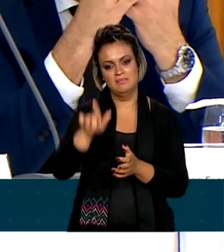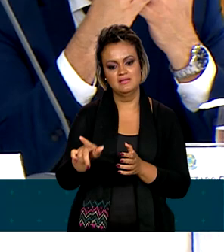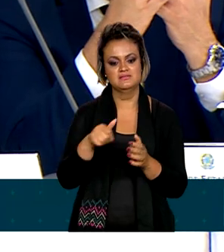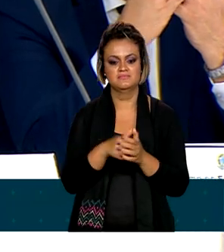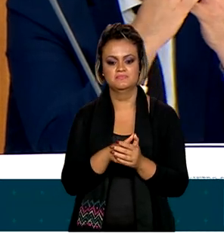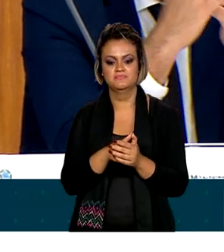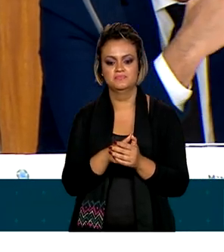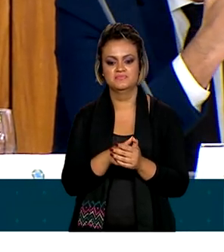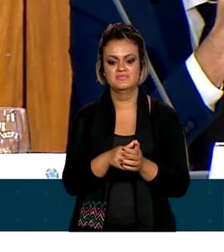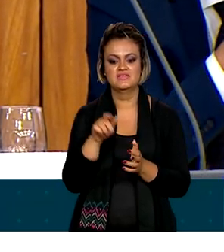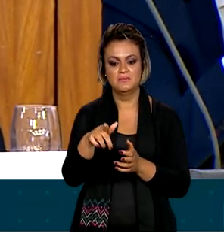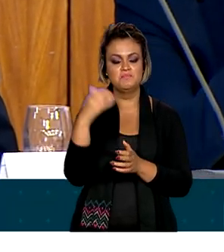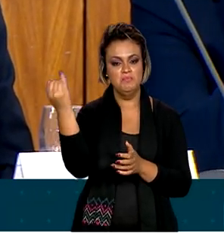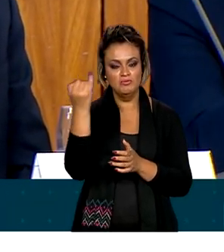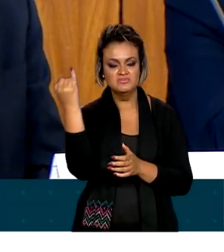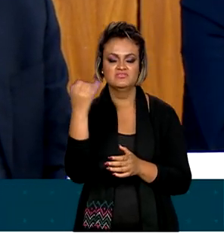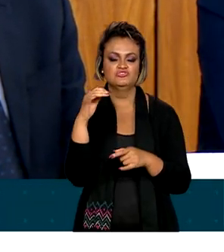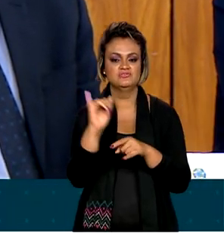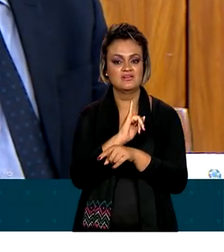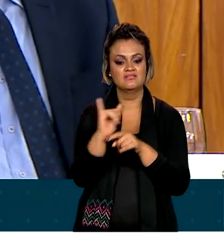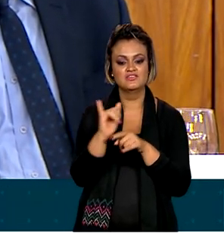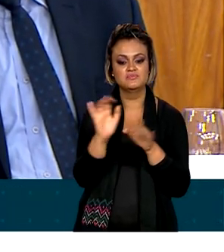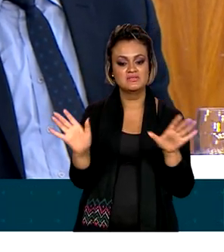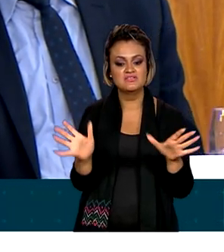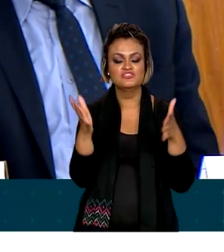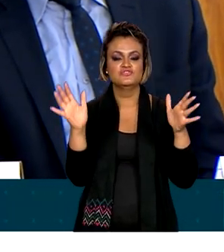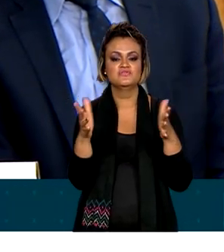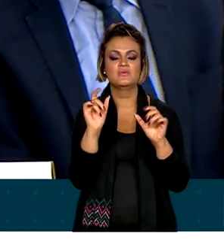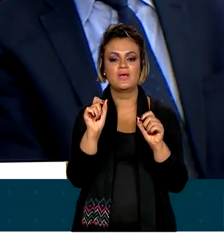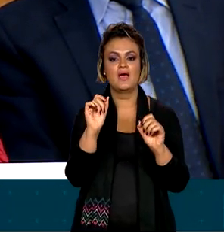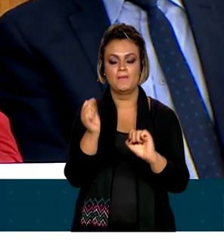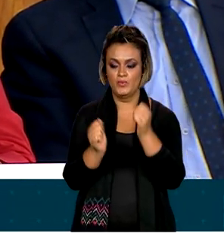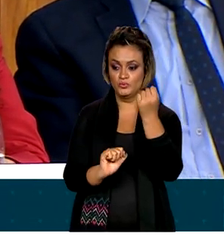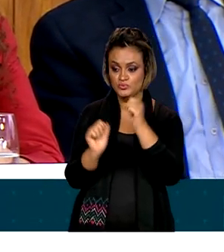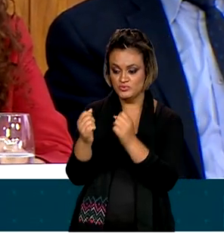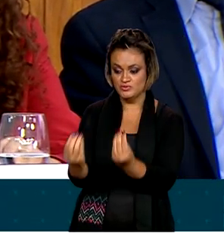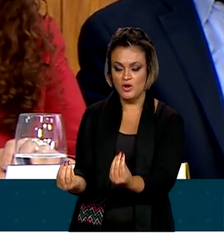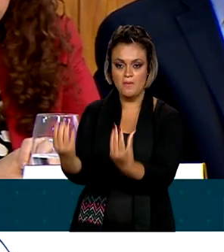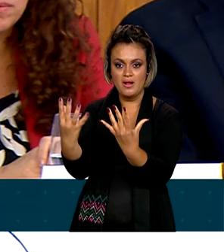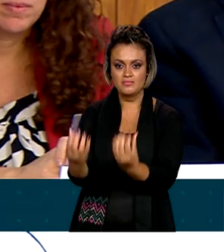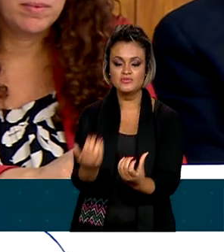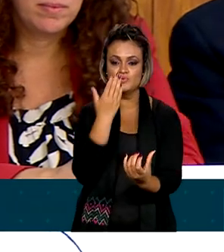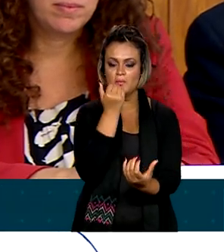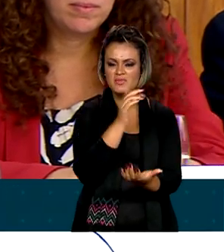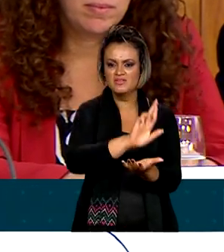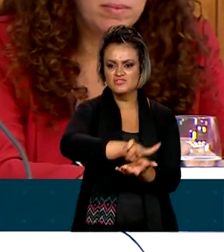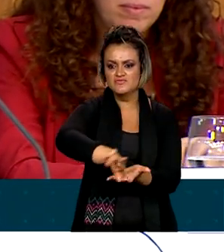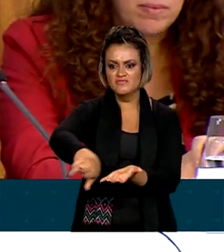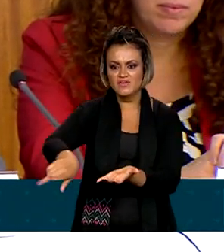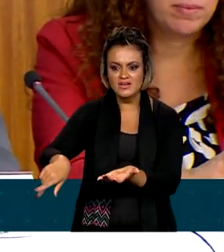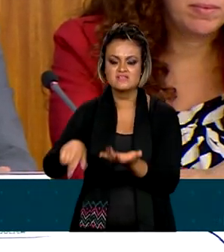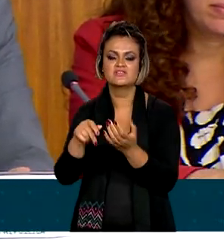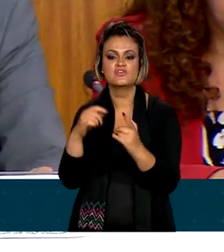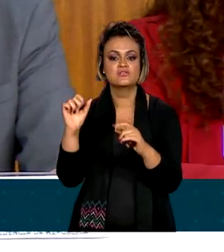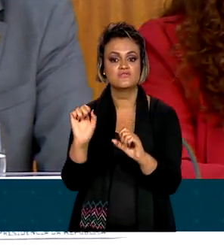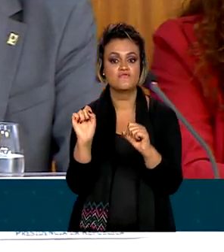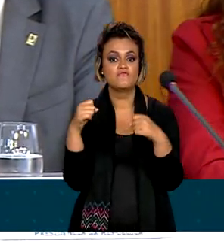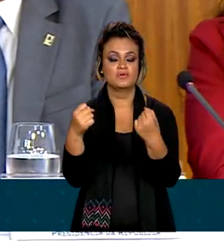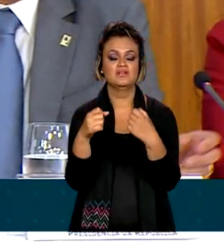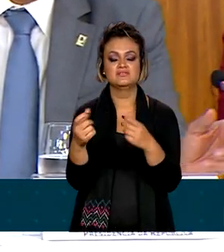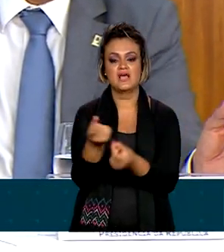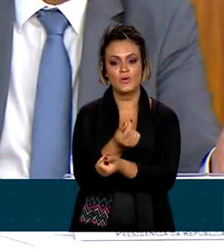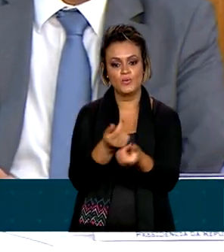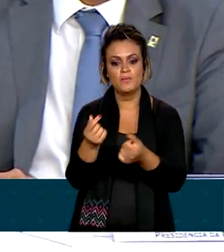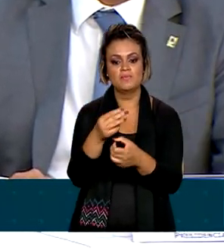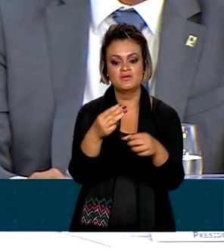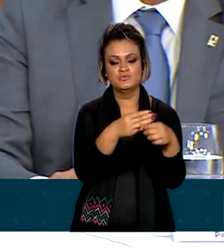disso, é uma importante ferramenta para incentivar a produção local de alimentos diversificados e fortalecer a economia